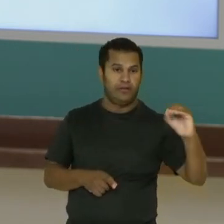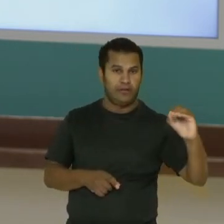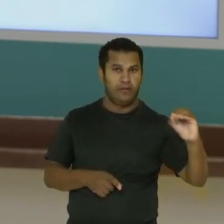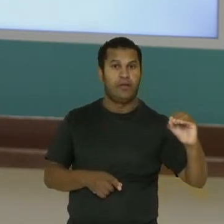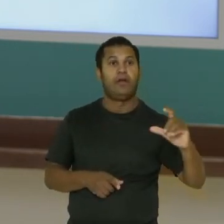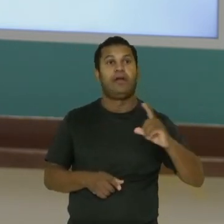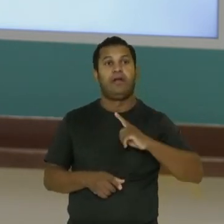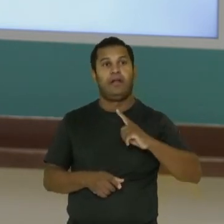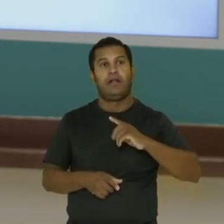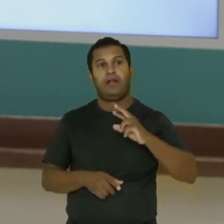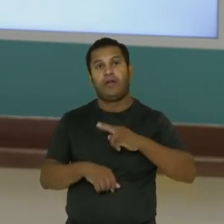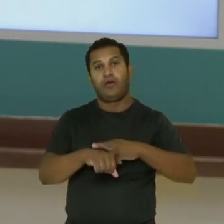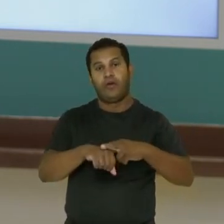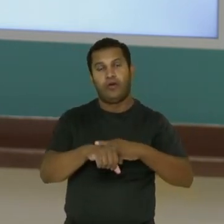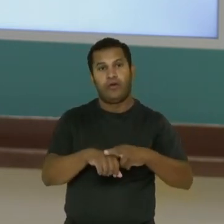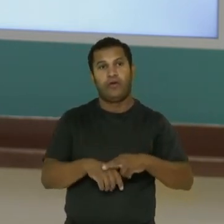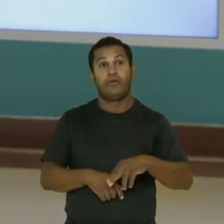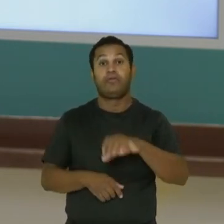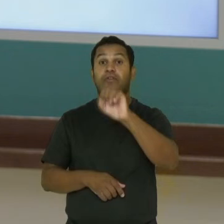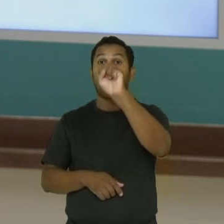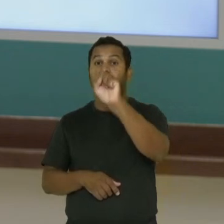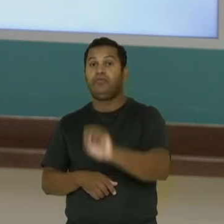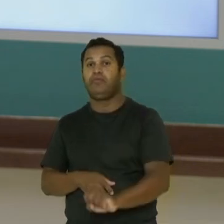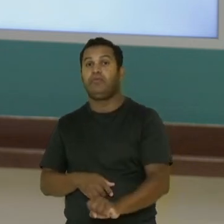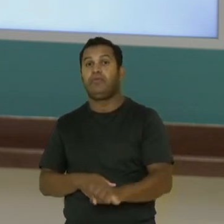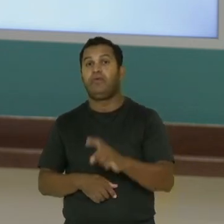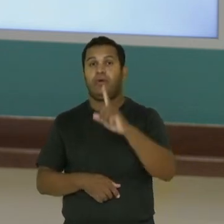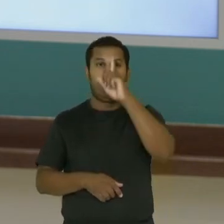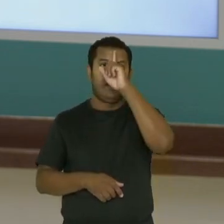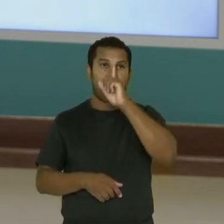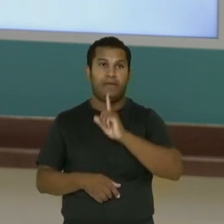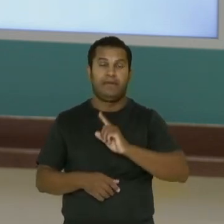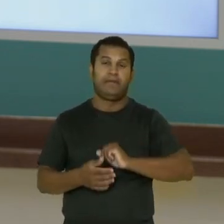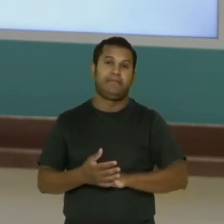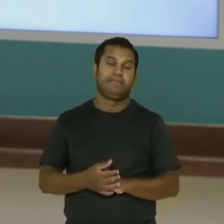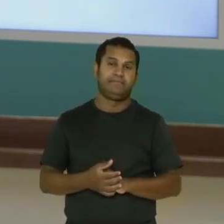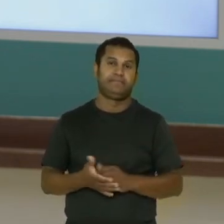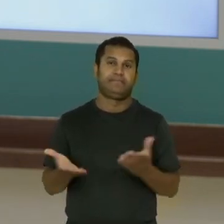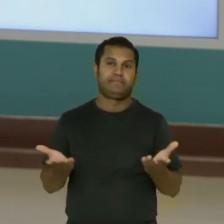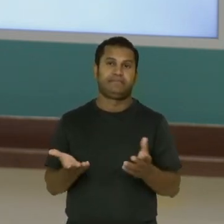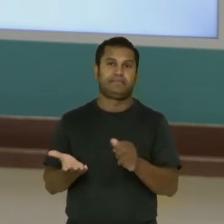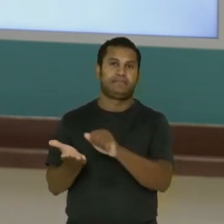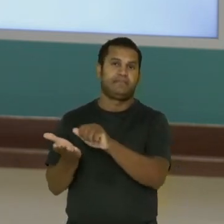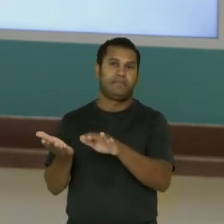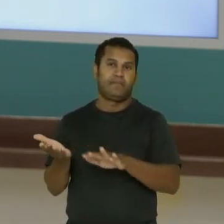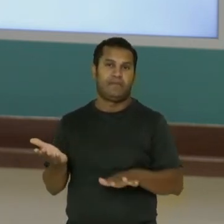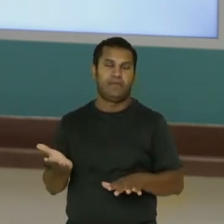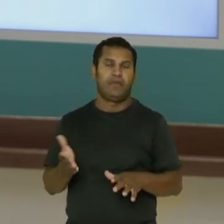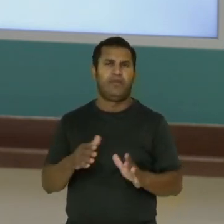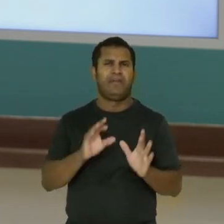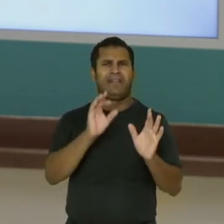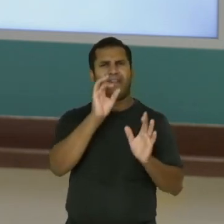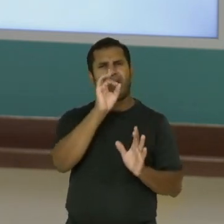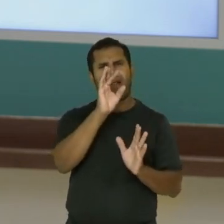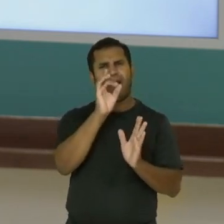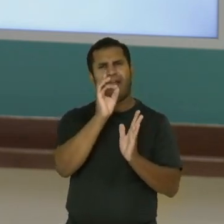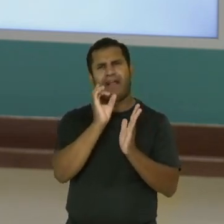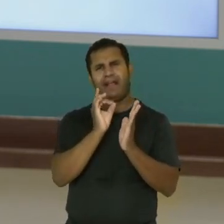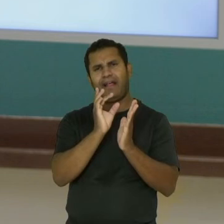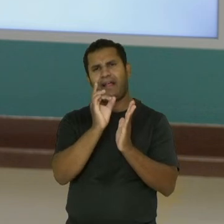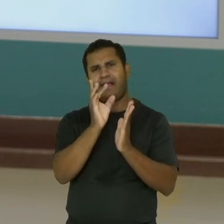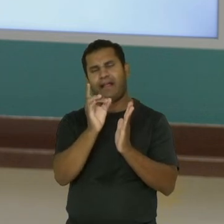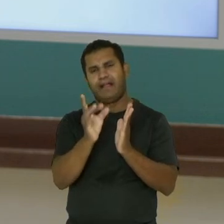que é a divisão atual, né, a utilizada. Vamos pensar numa atividadezinha ali sobre essas diferentes divisões do